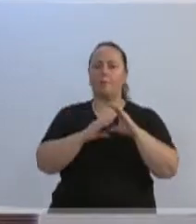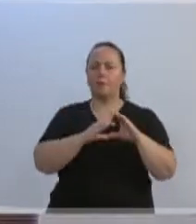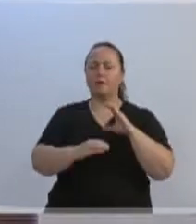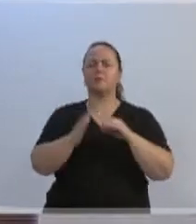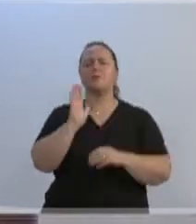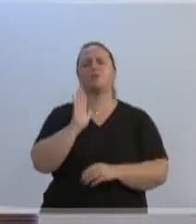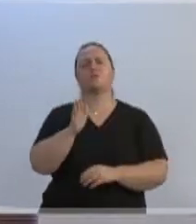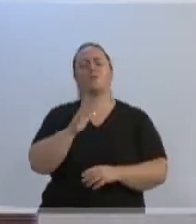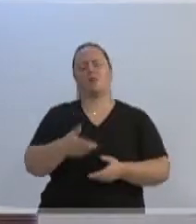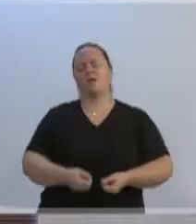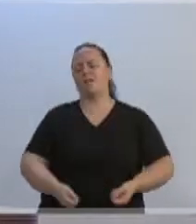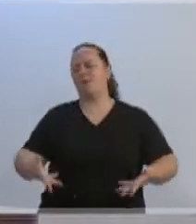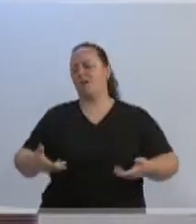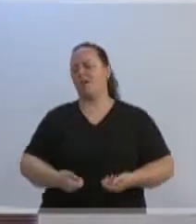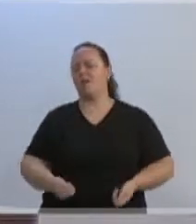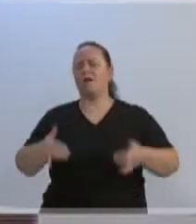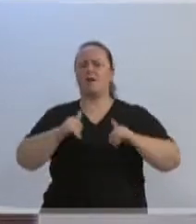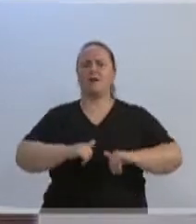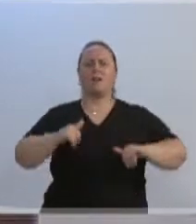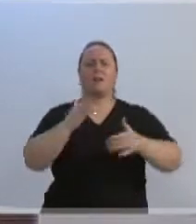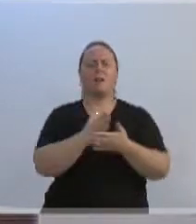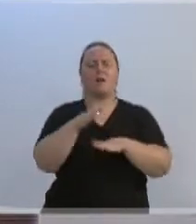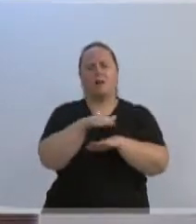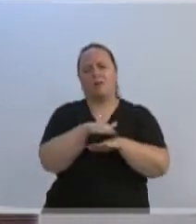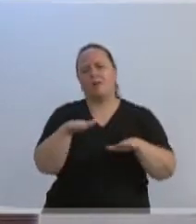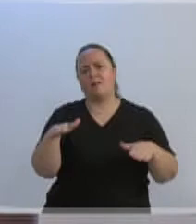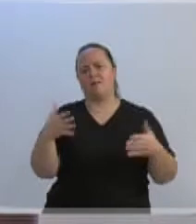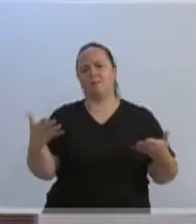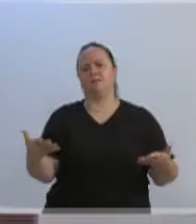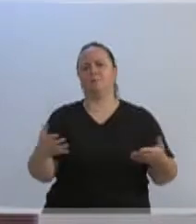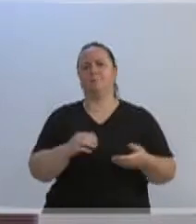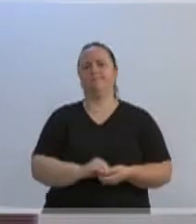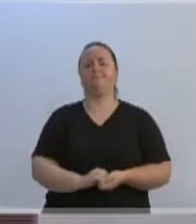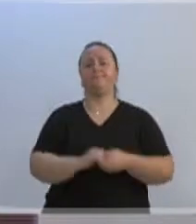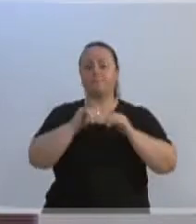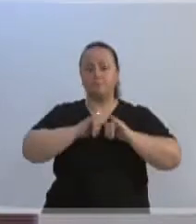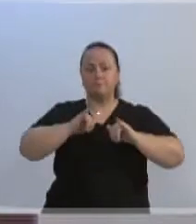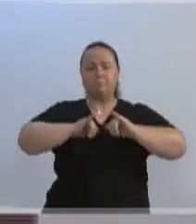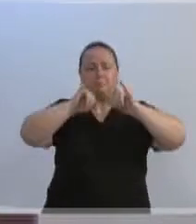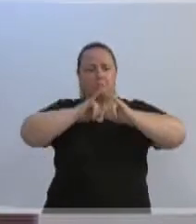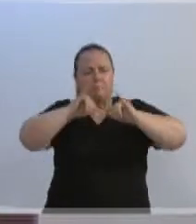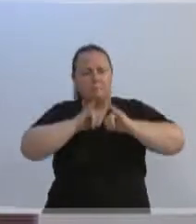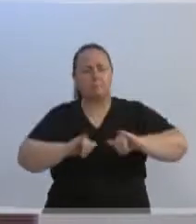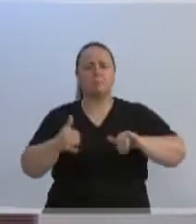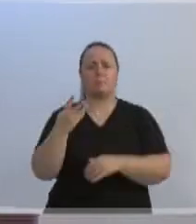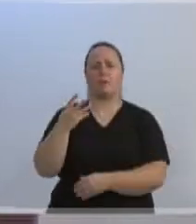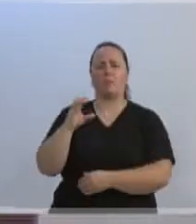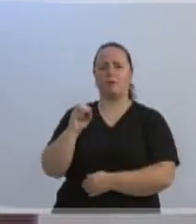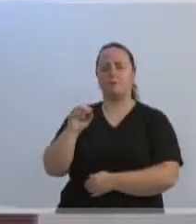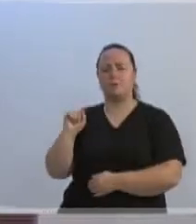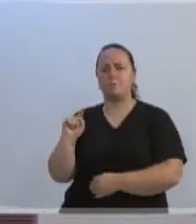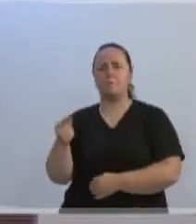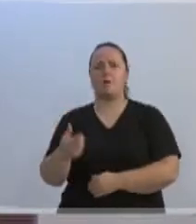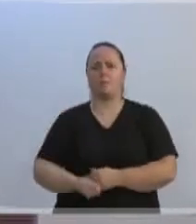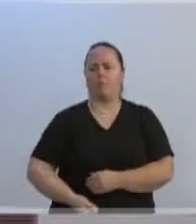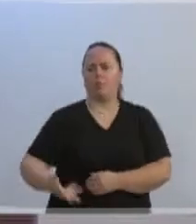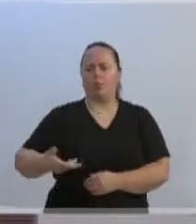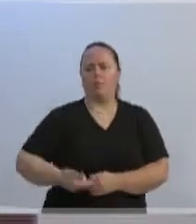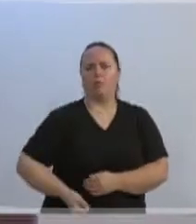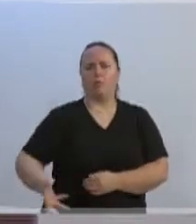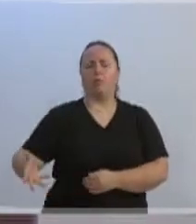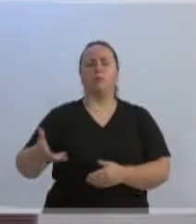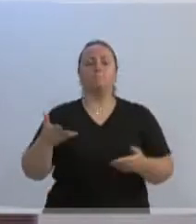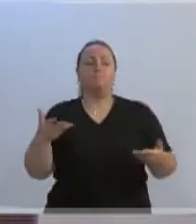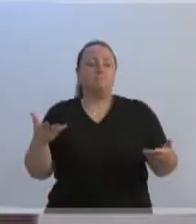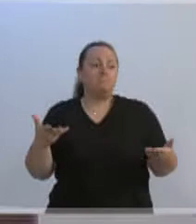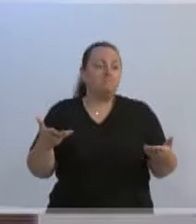tanto nesses gastos de publicidade na área da comunicação das propagandas de 400 mil reais a propaganda promove tantas coisas que não sei em que